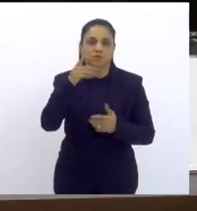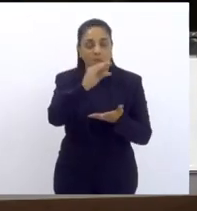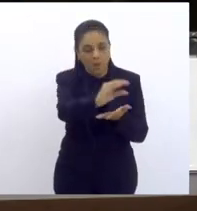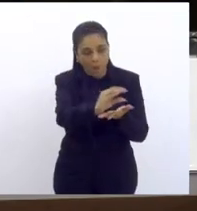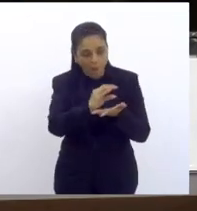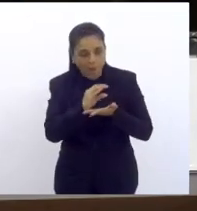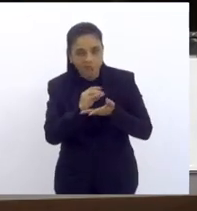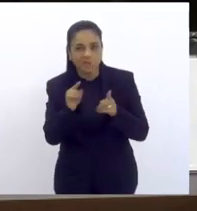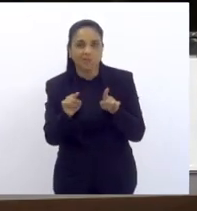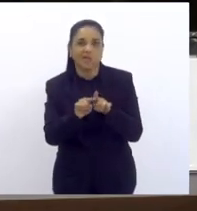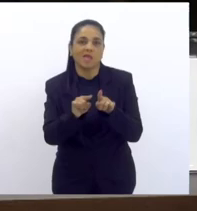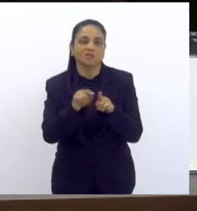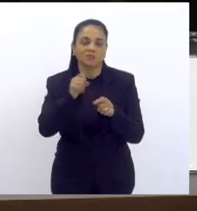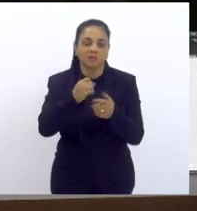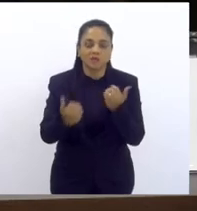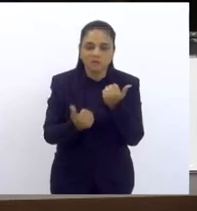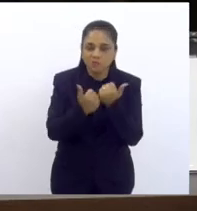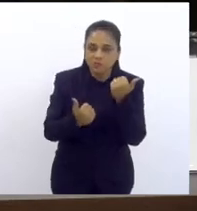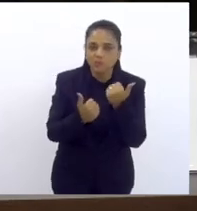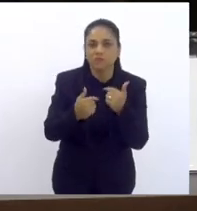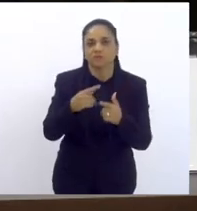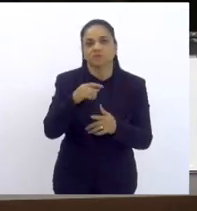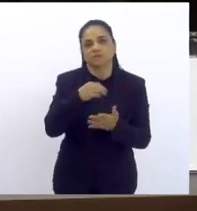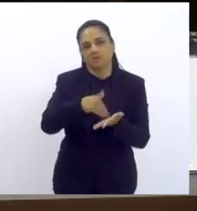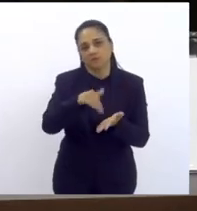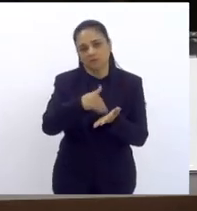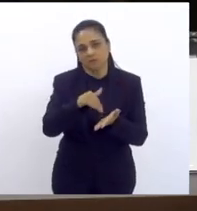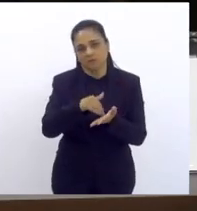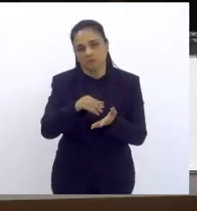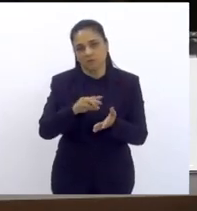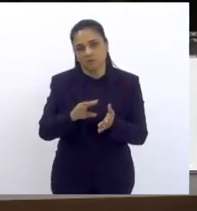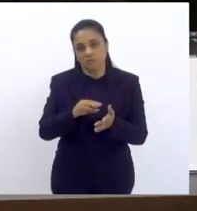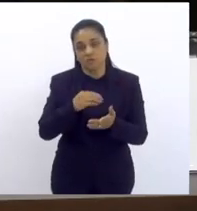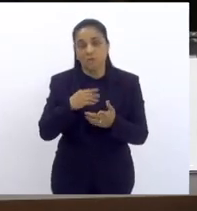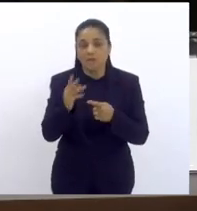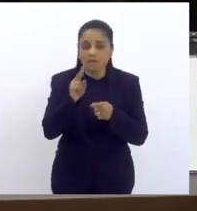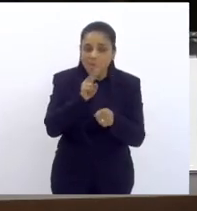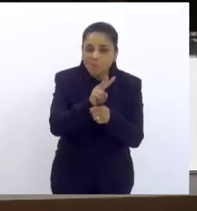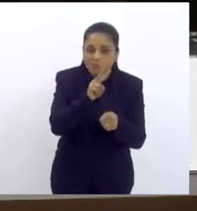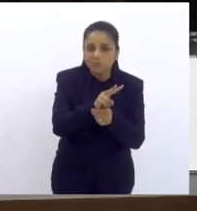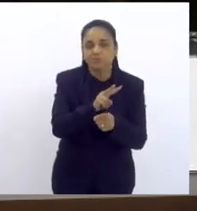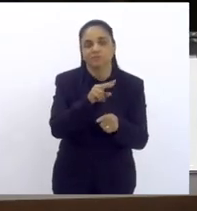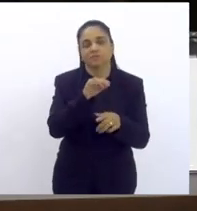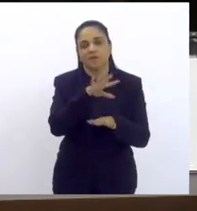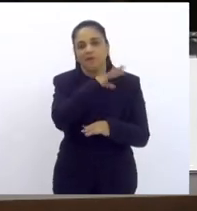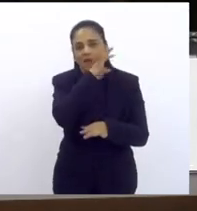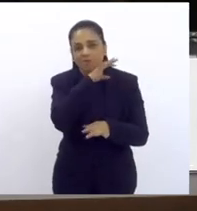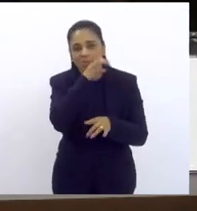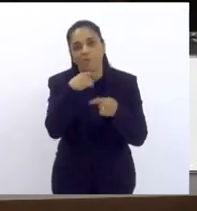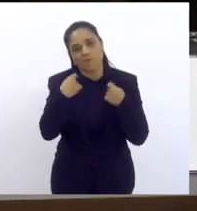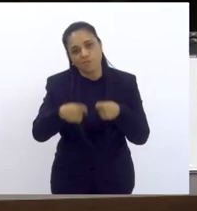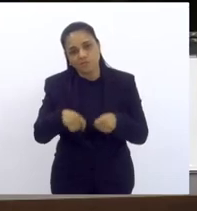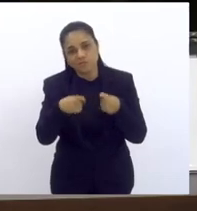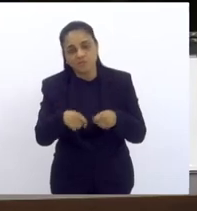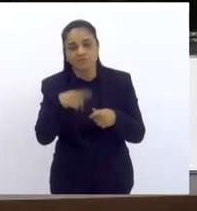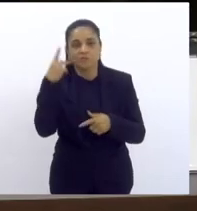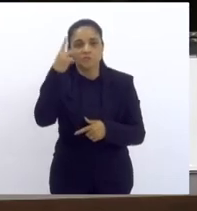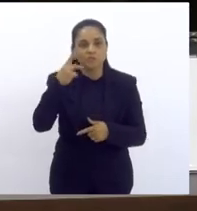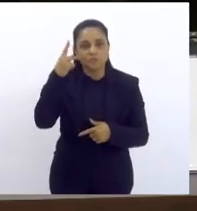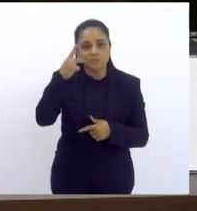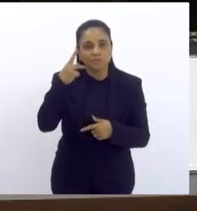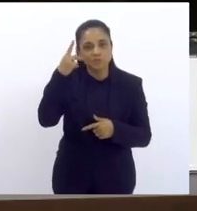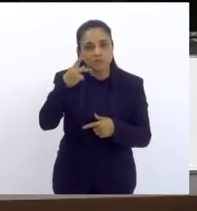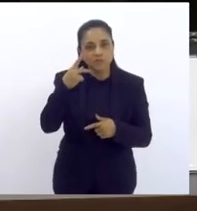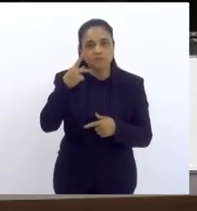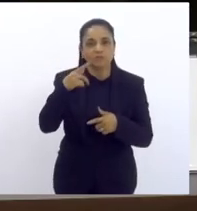de lá aumente da subsecretaria não precisa ser uma secretaria mas a proteção animal precisa de ter uma política para